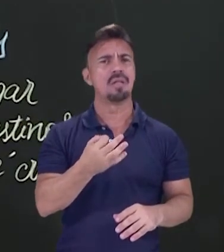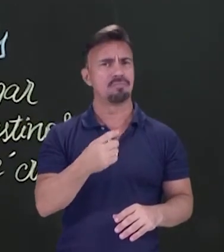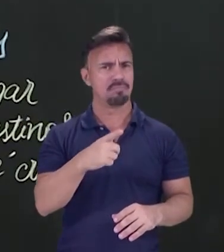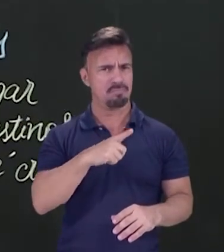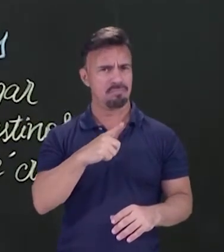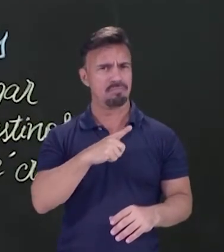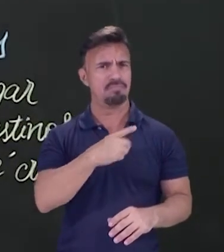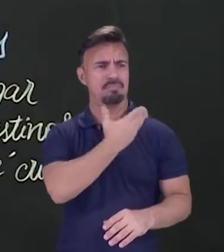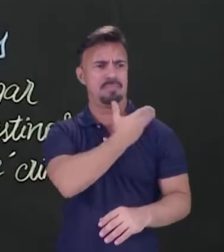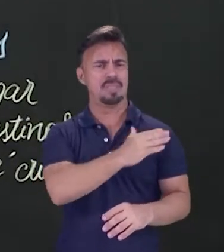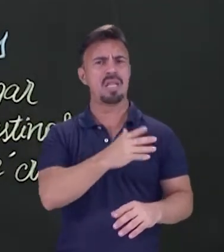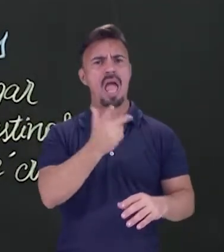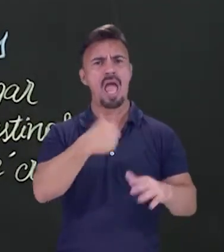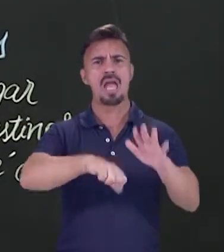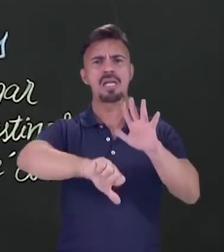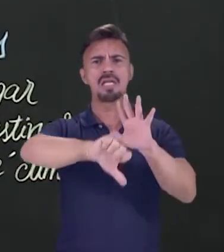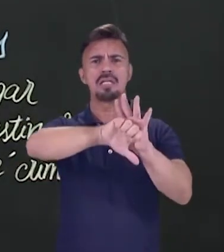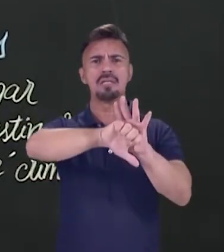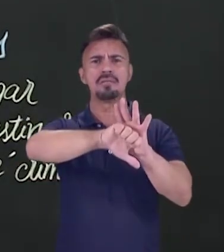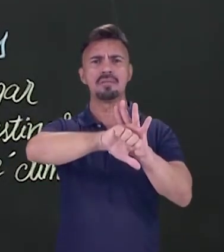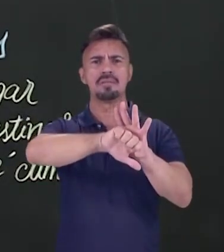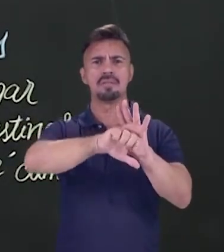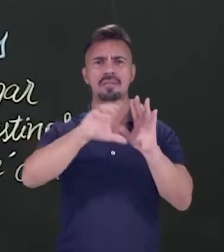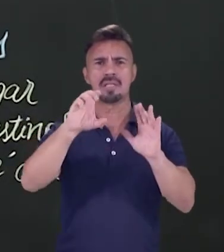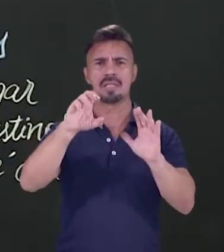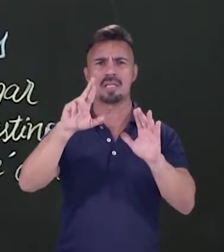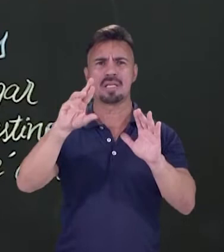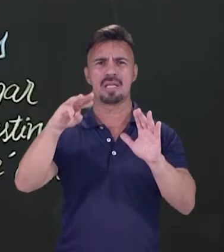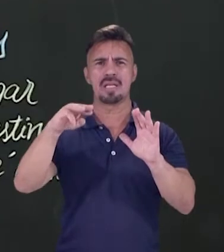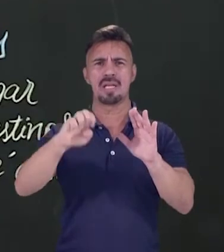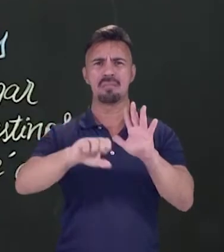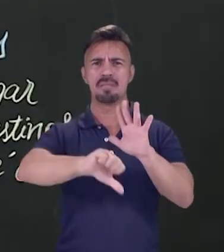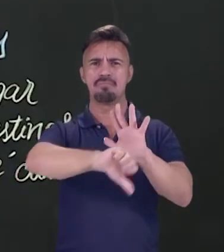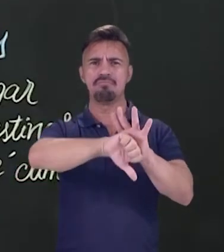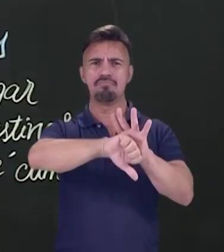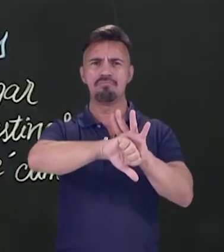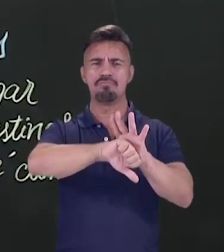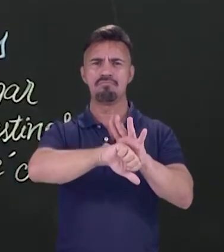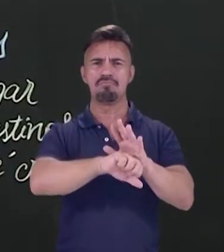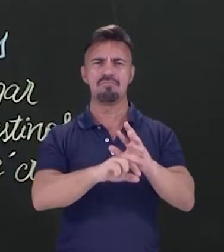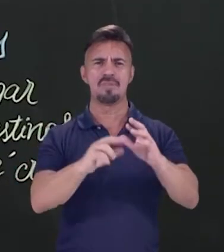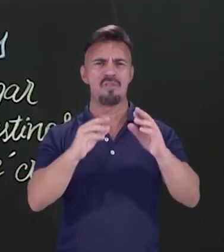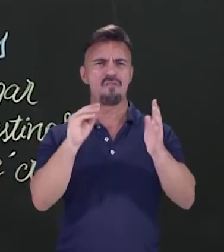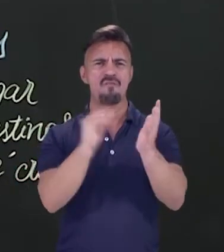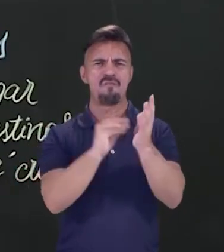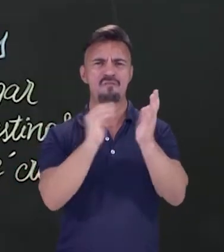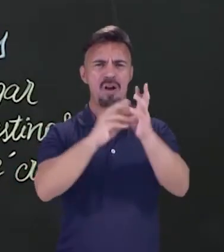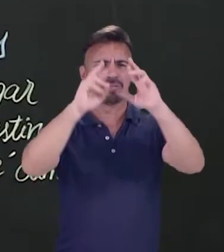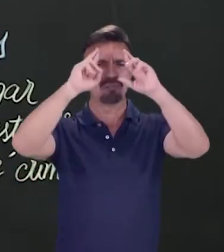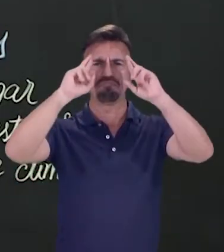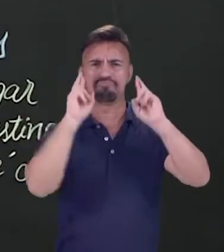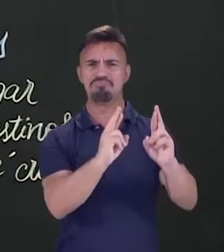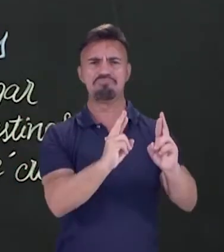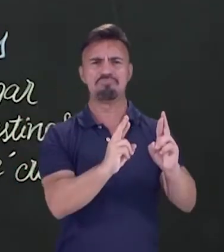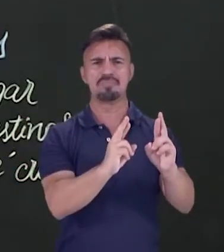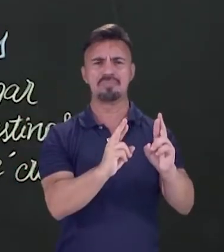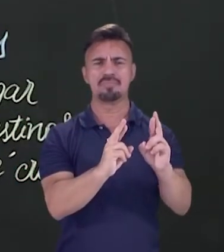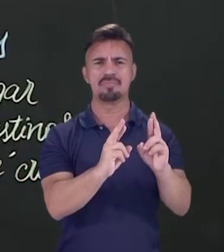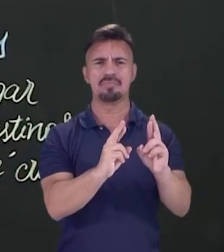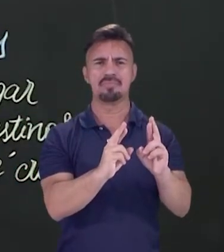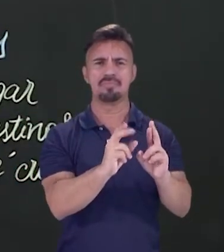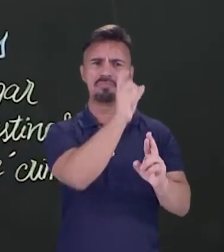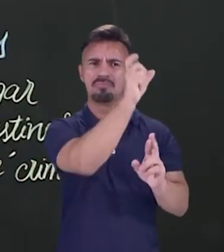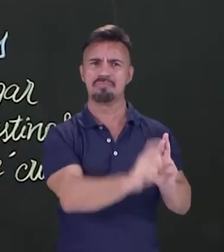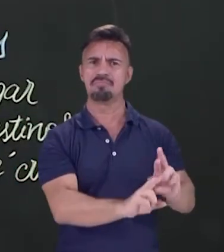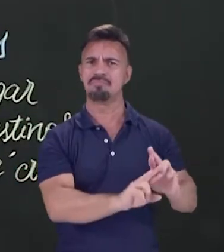a previsão de crime. Ou seja, quando você se manifesta de forma contrária, quando você é desrespeitoso com alguém por conta de alguma diferença, você